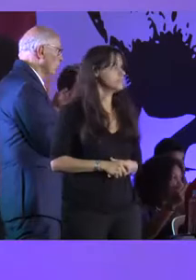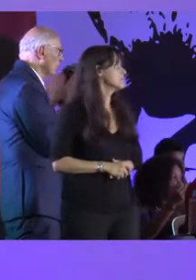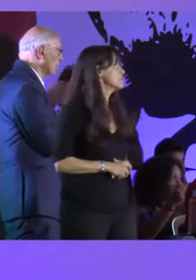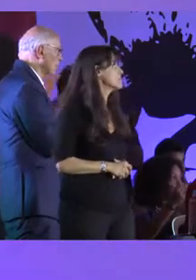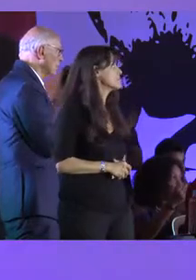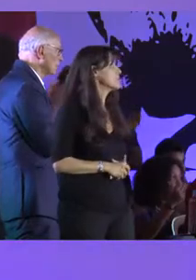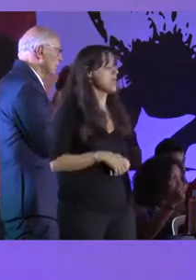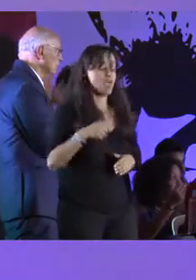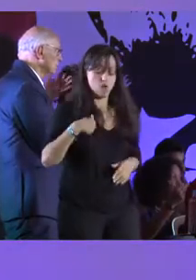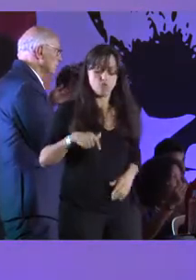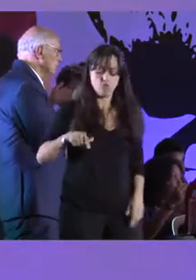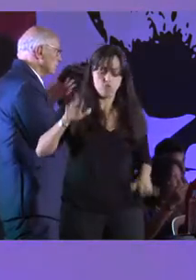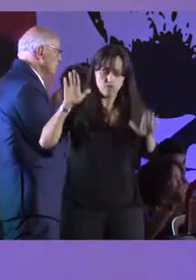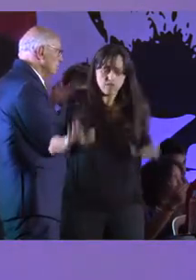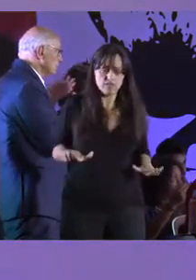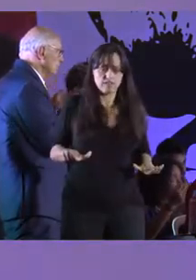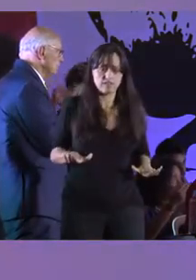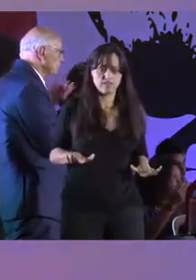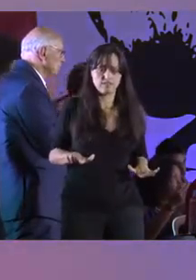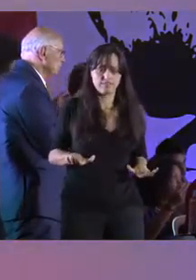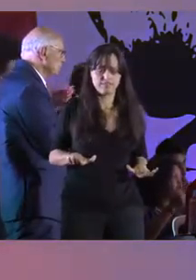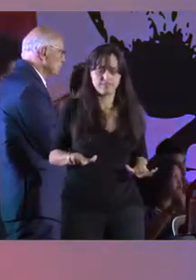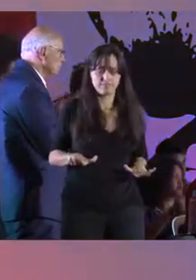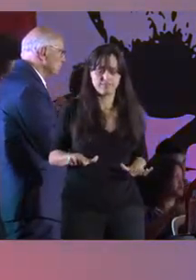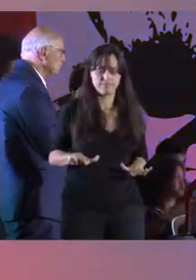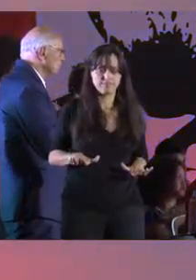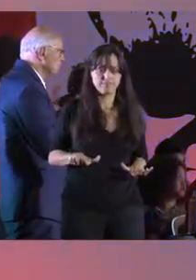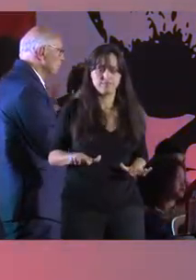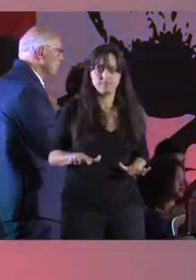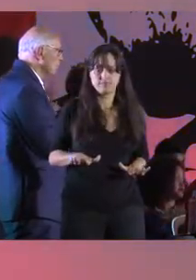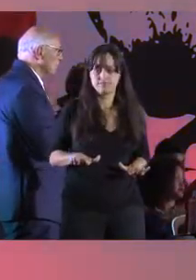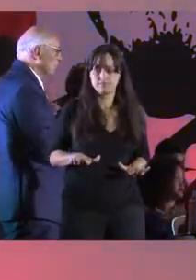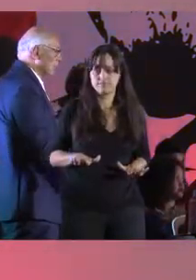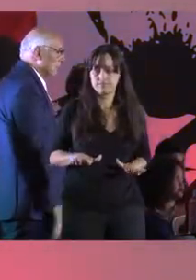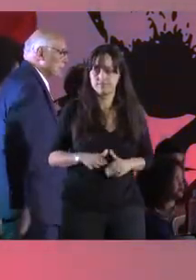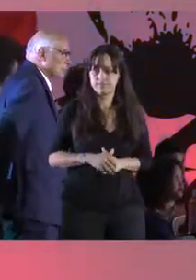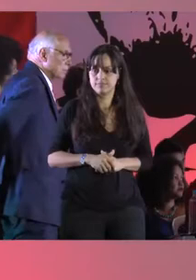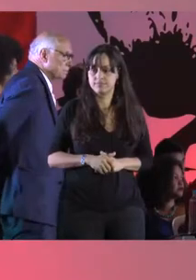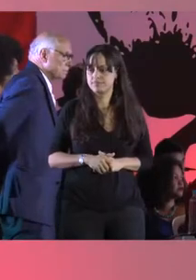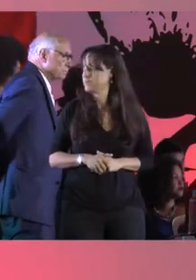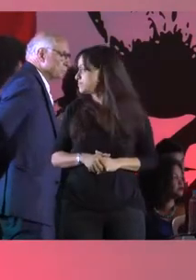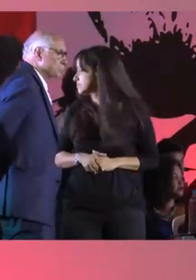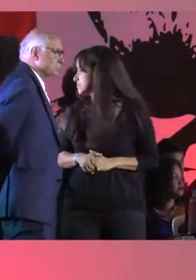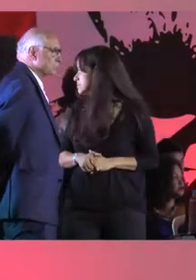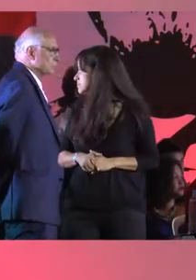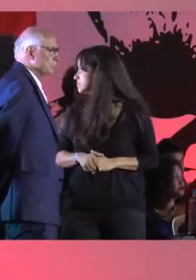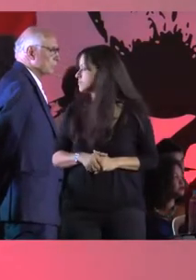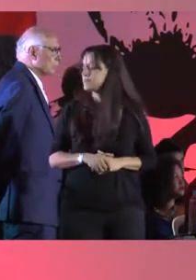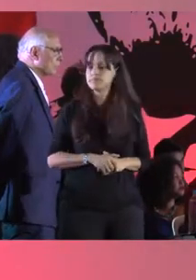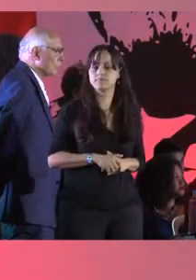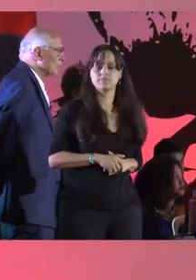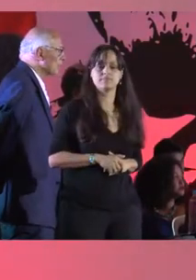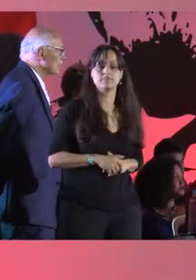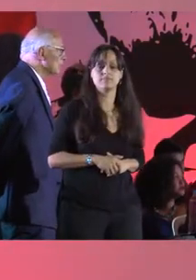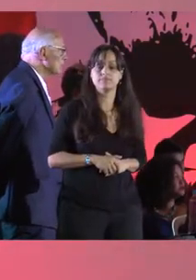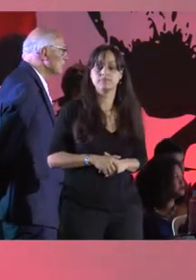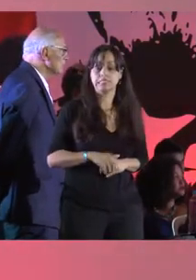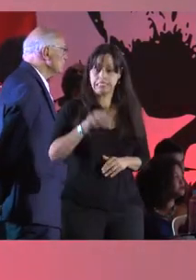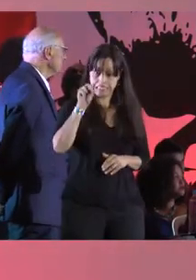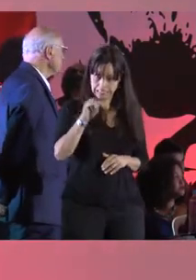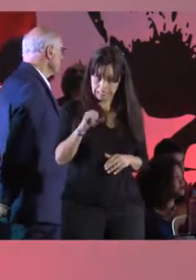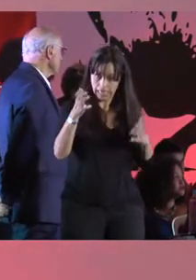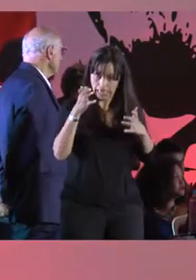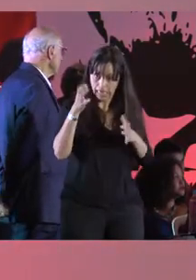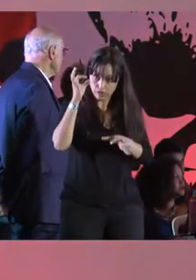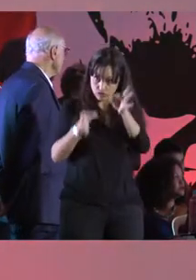Vou ficar. Quem quiser me julgar, vai arcar com